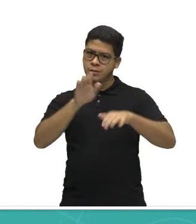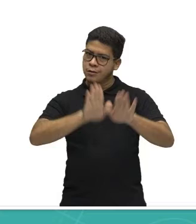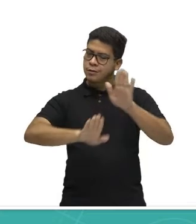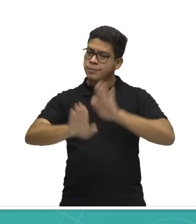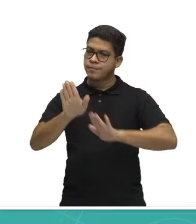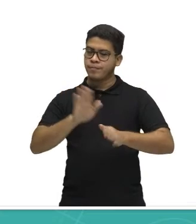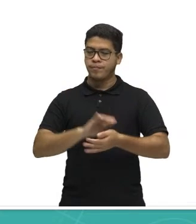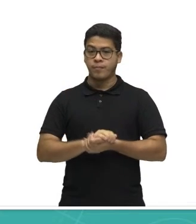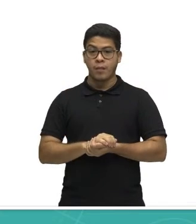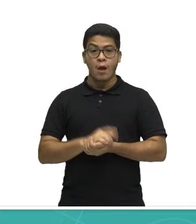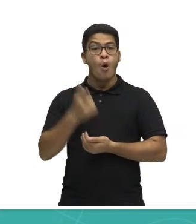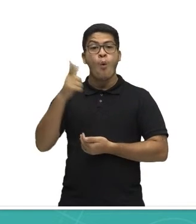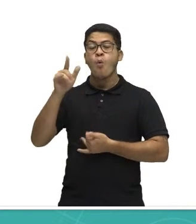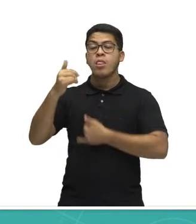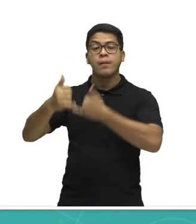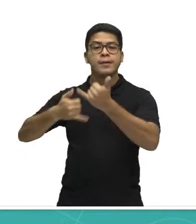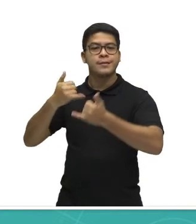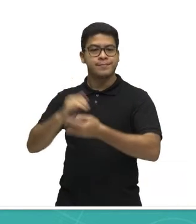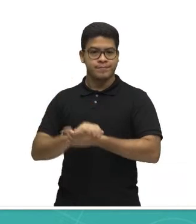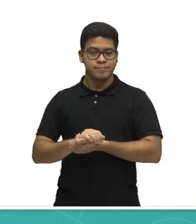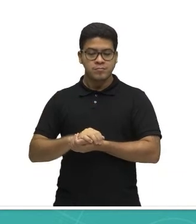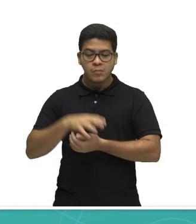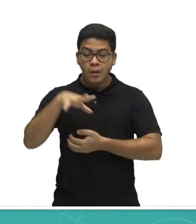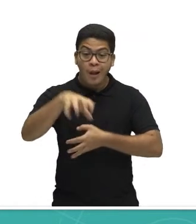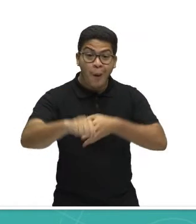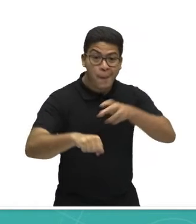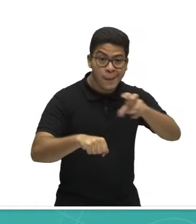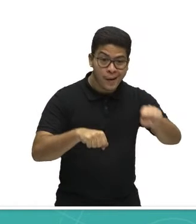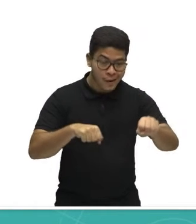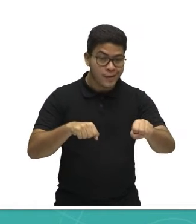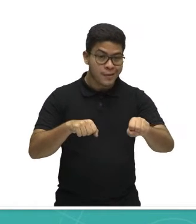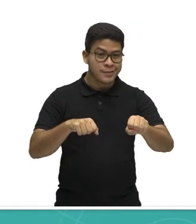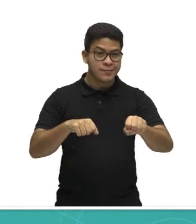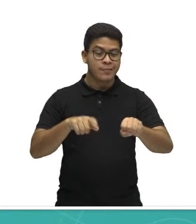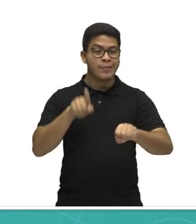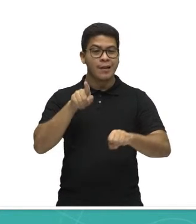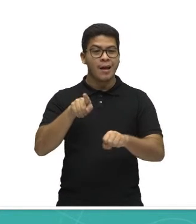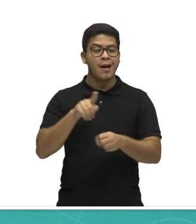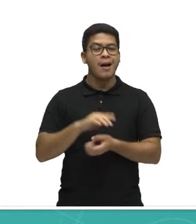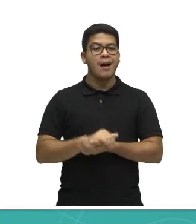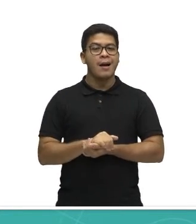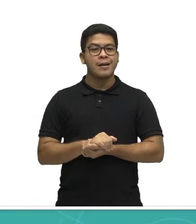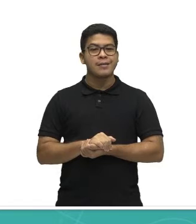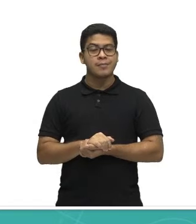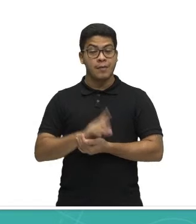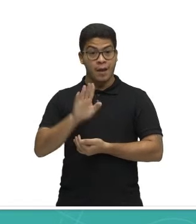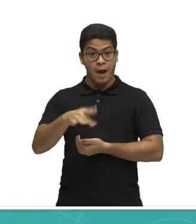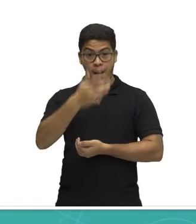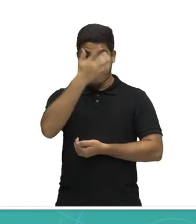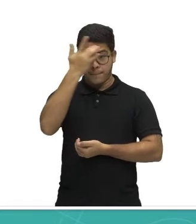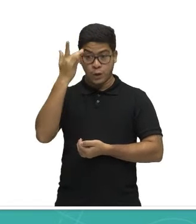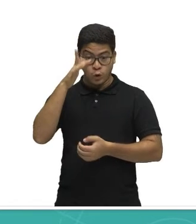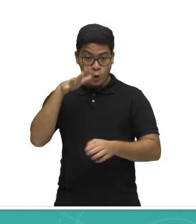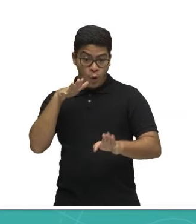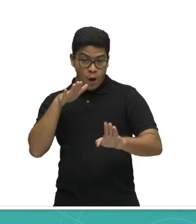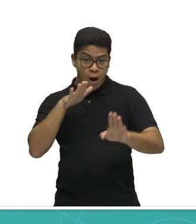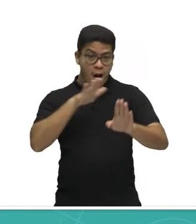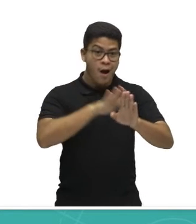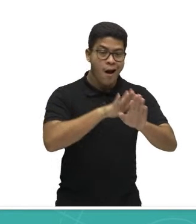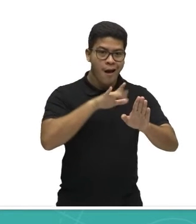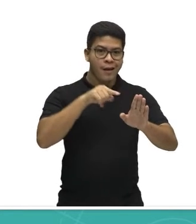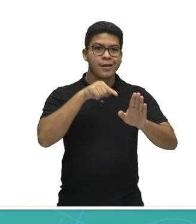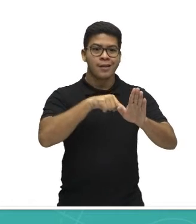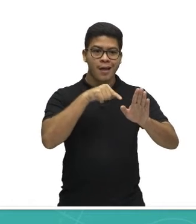chamada pega-pega. O que é que vem ser o pega-pega? O pega-pega, a pessoa que for tocada, passa a correr atrás dos